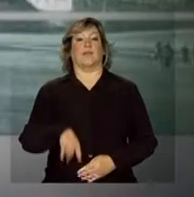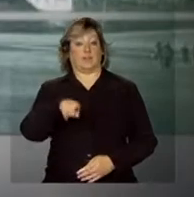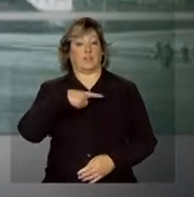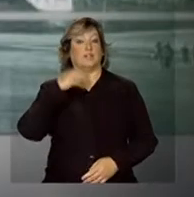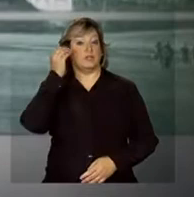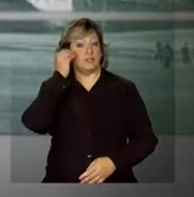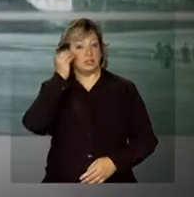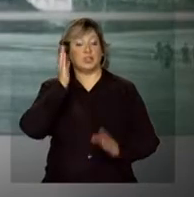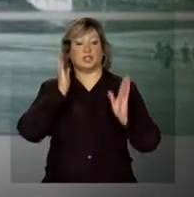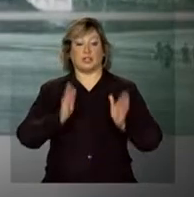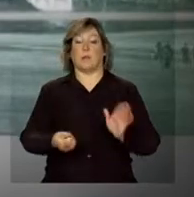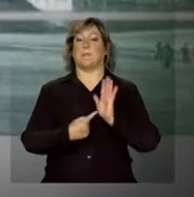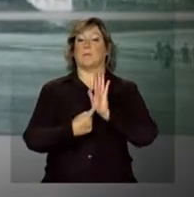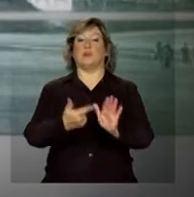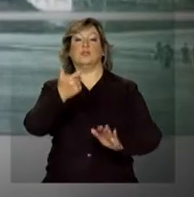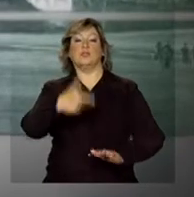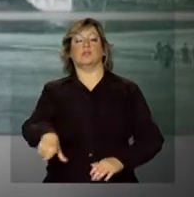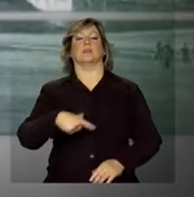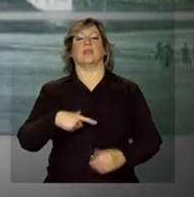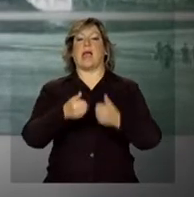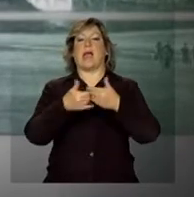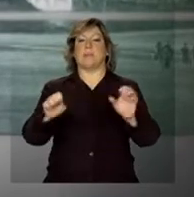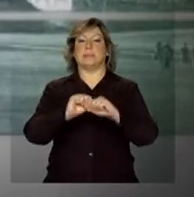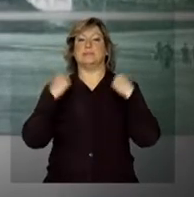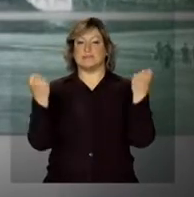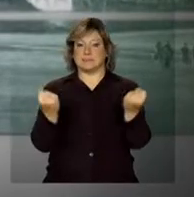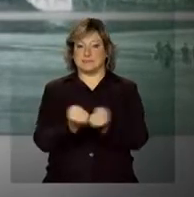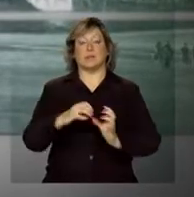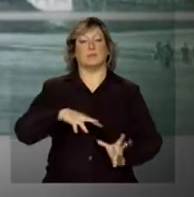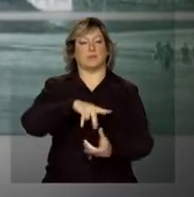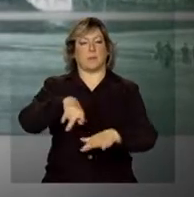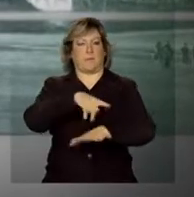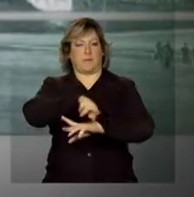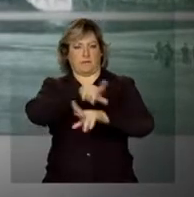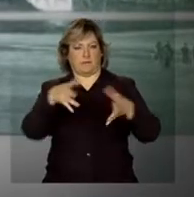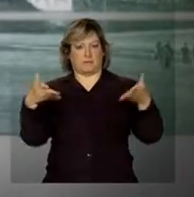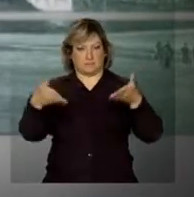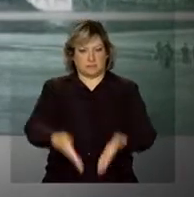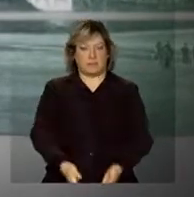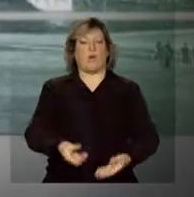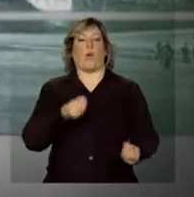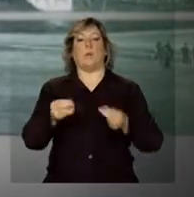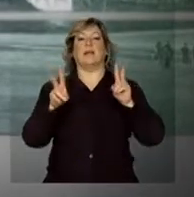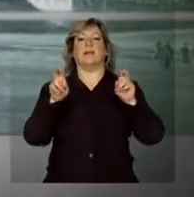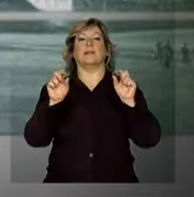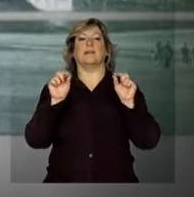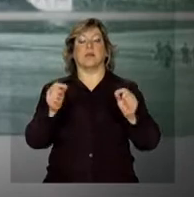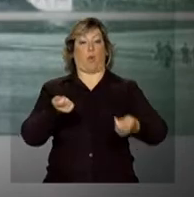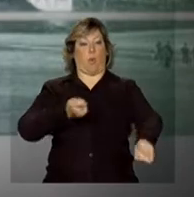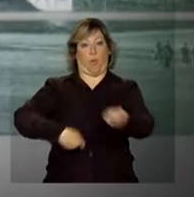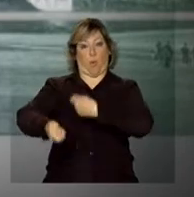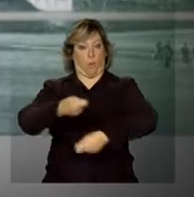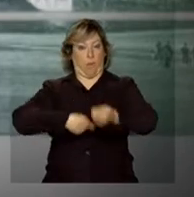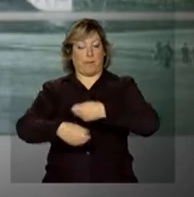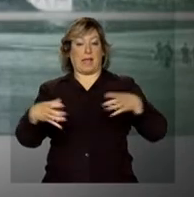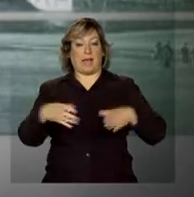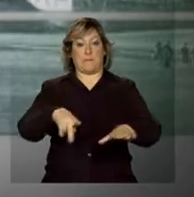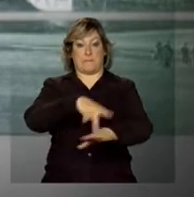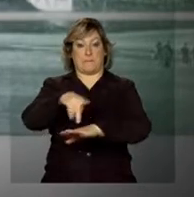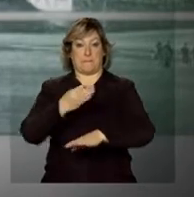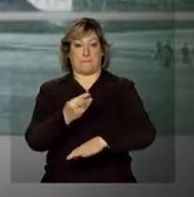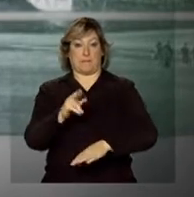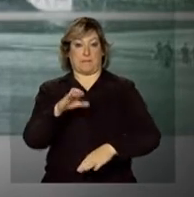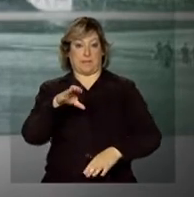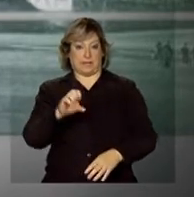você acompanhou a reapresentação da abertura do seminário internacional que teve como tema o comércio entre os países